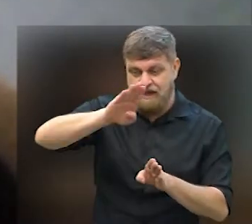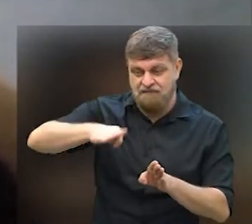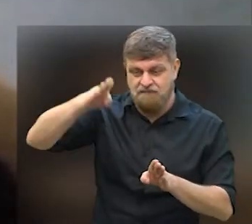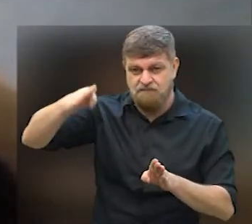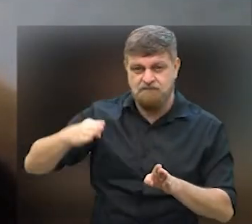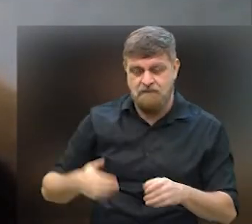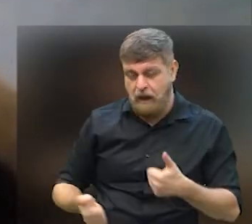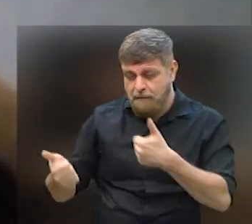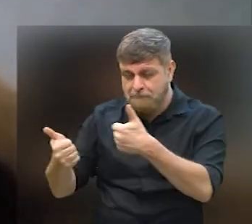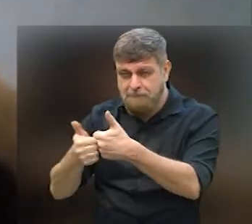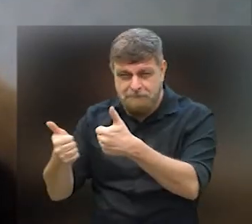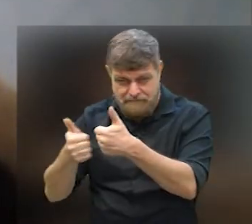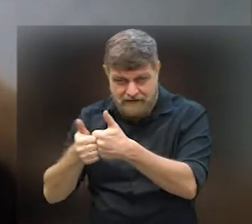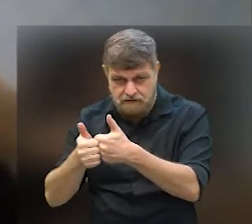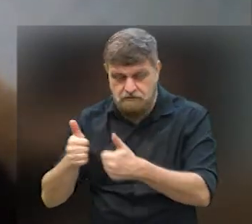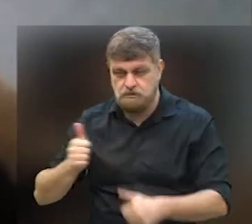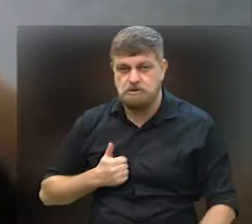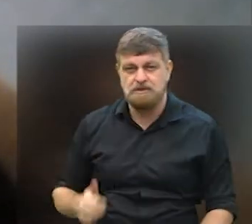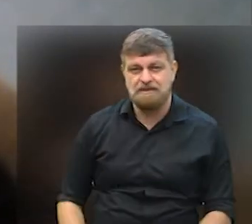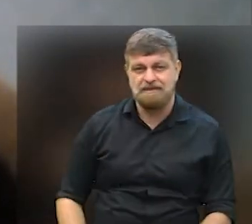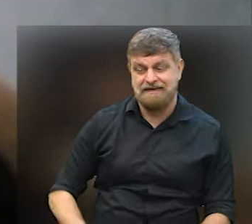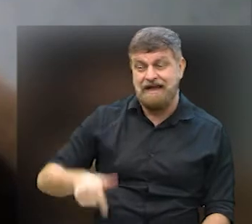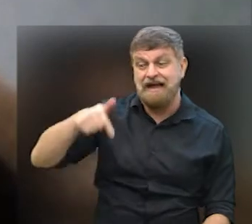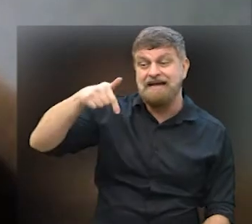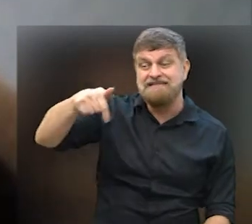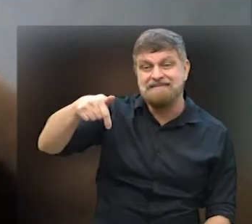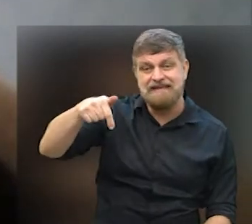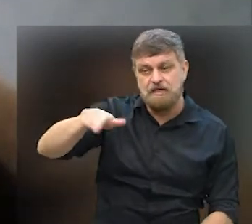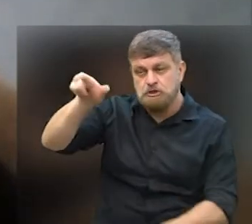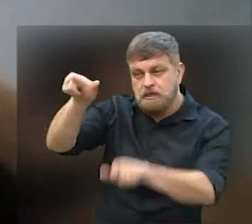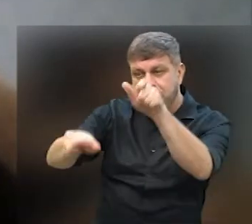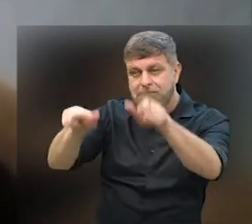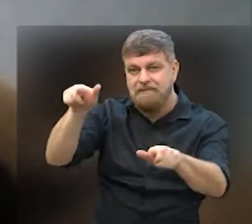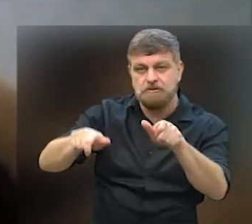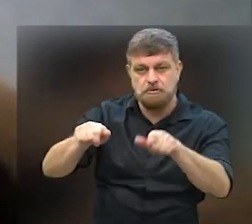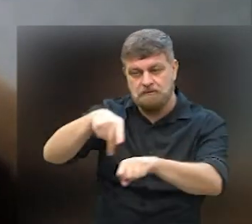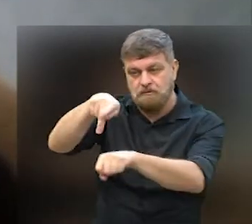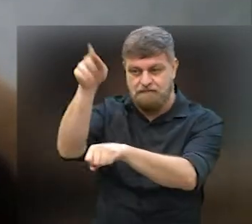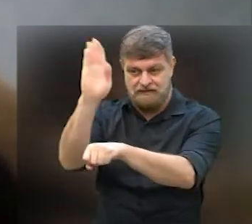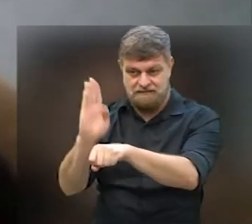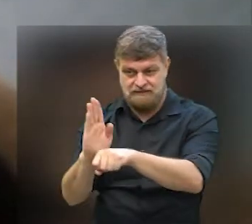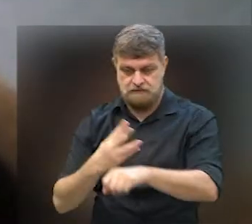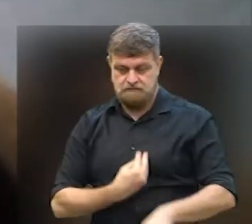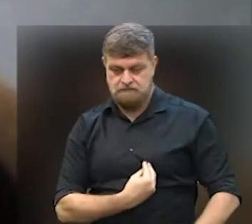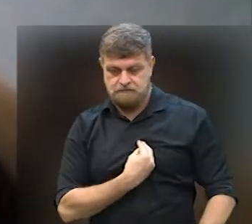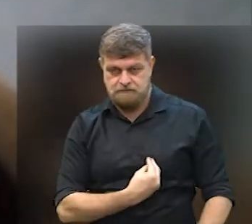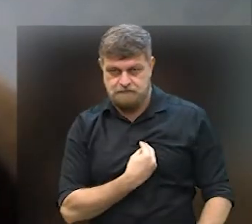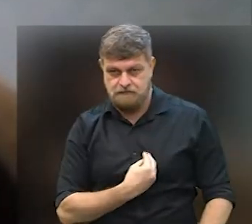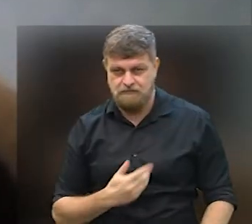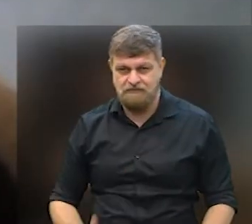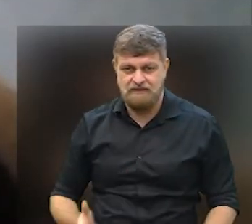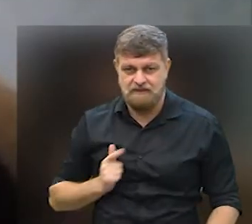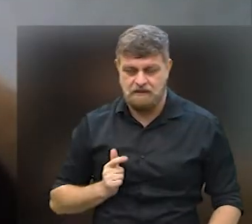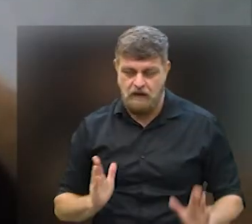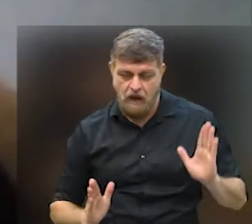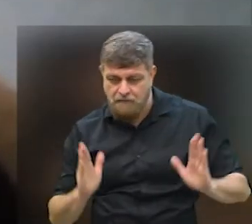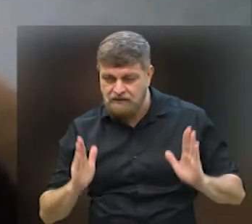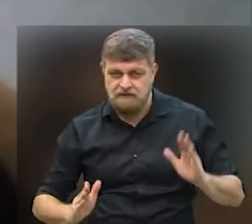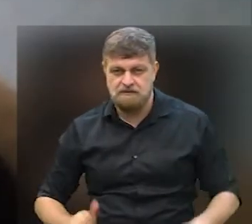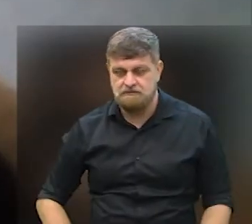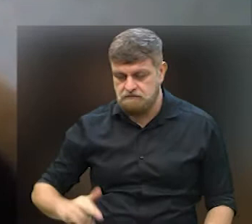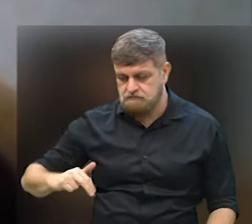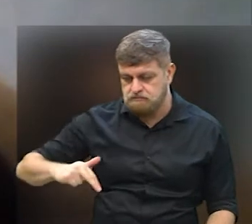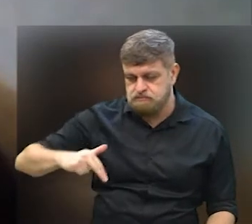Lhotse, que é uma montanha vizinha ao Everest. Então, éramos 7 brasileiros nesse grupo. Tá. Do ponto de vista de percurso e